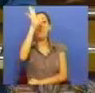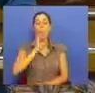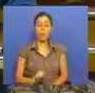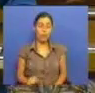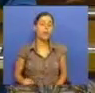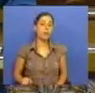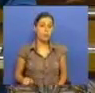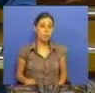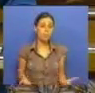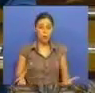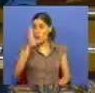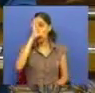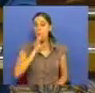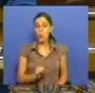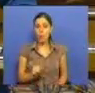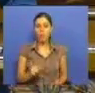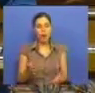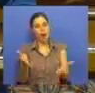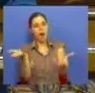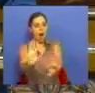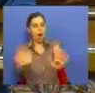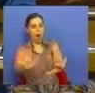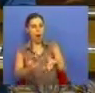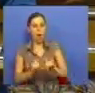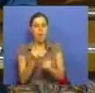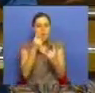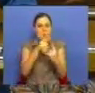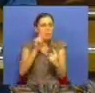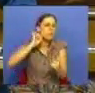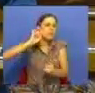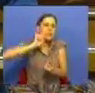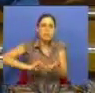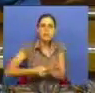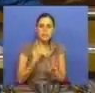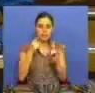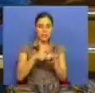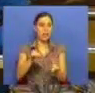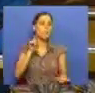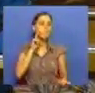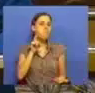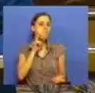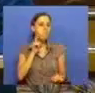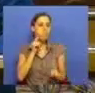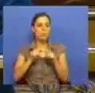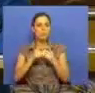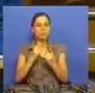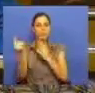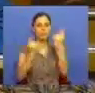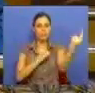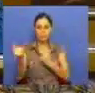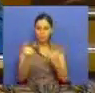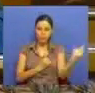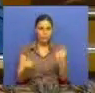que o Governo prescindiu de um instrumento essencial para assegurar a distribuição